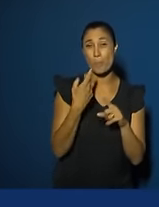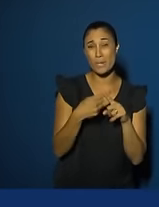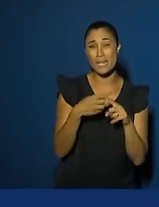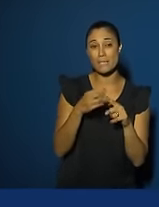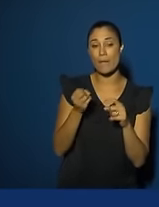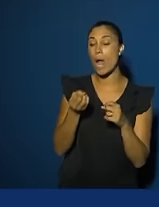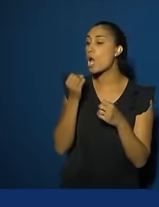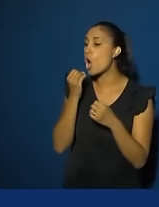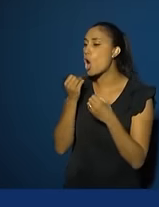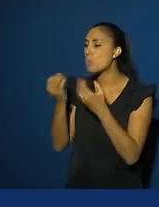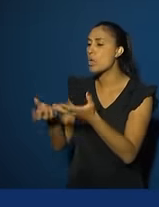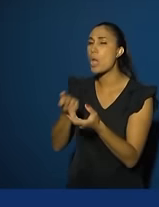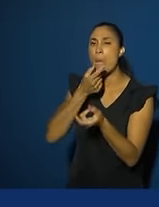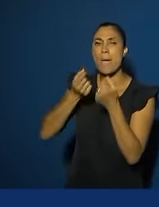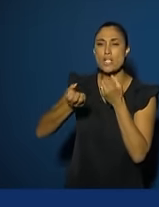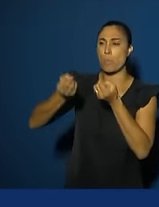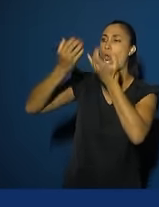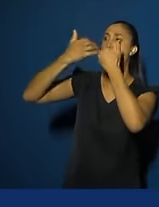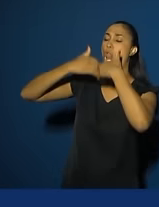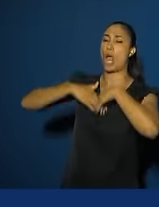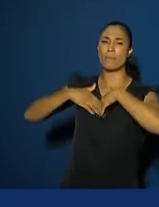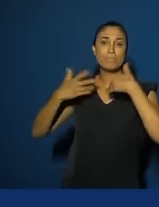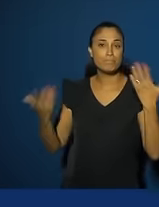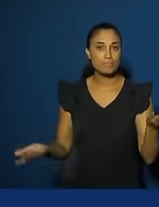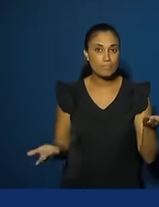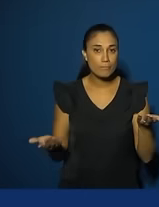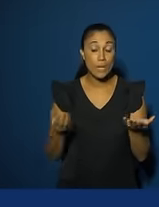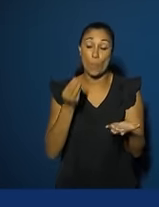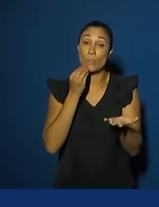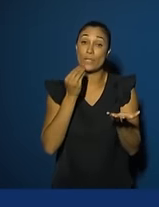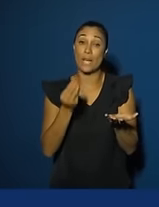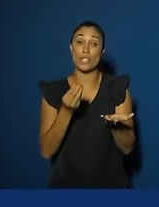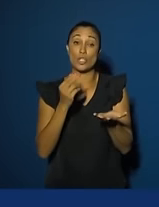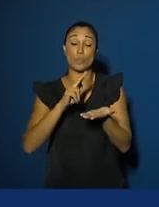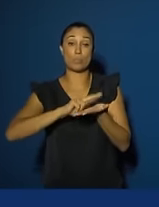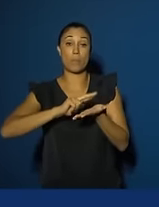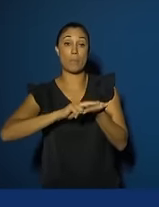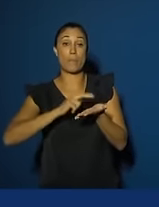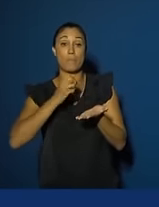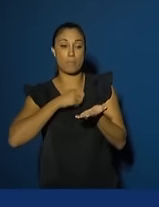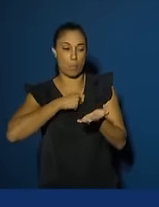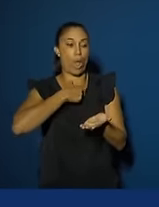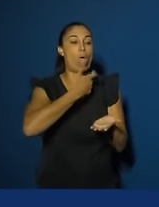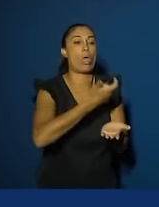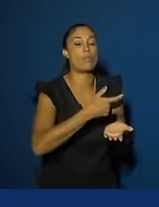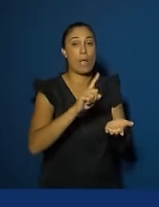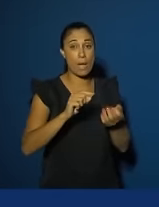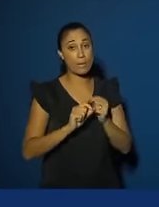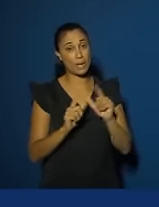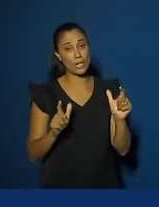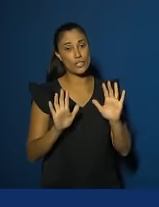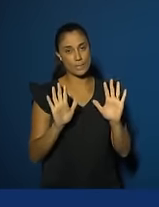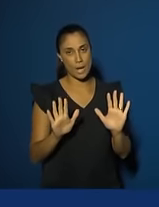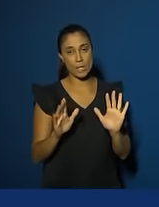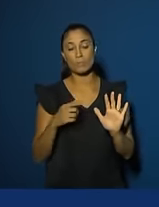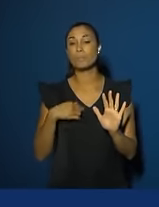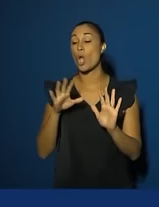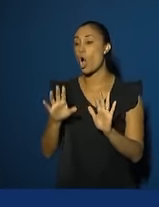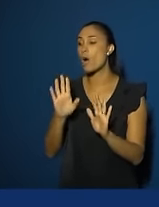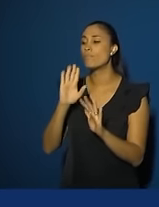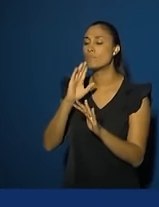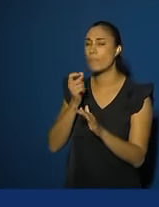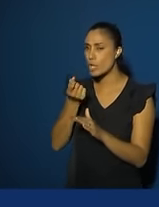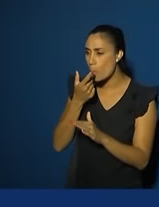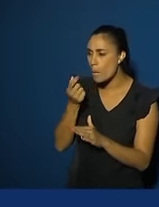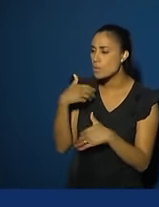dá Toma essa cartela inteira a chance do paciente devolver a cartela é grande mas você falou olha esse